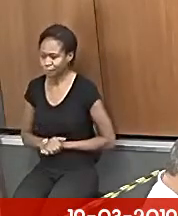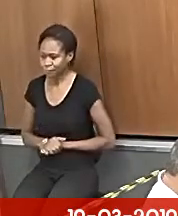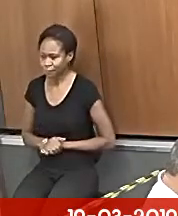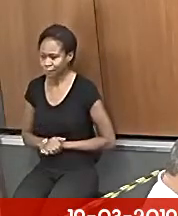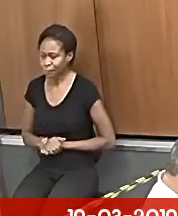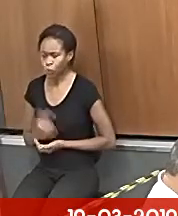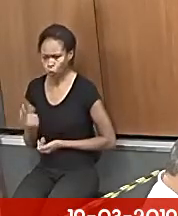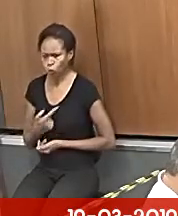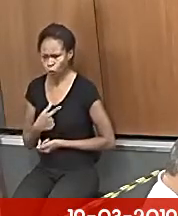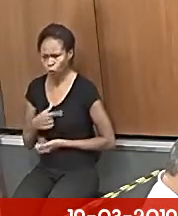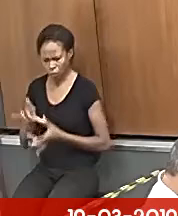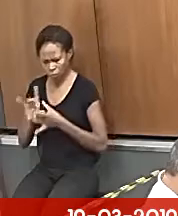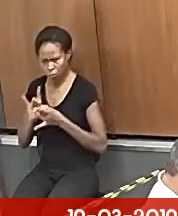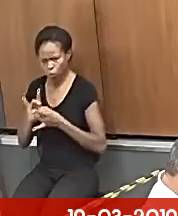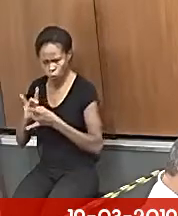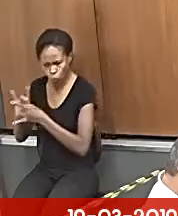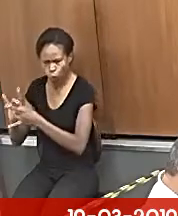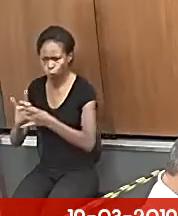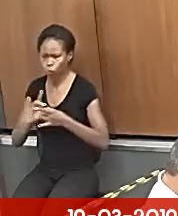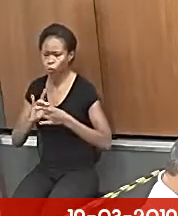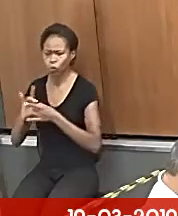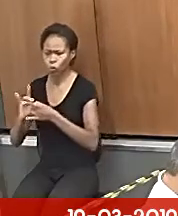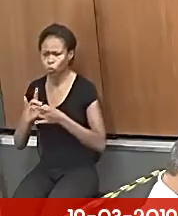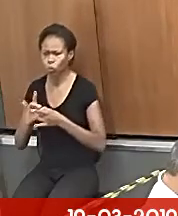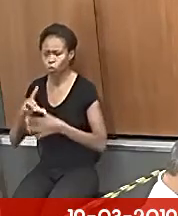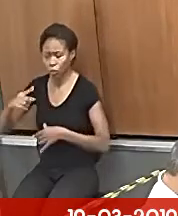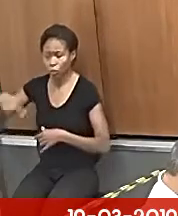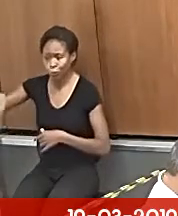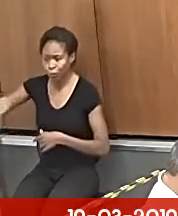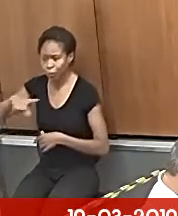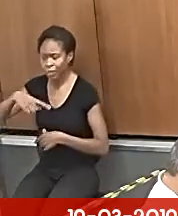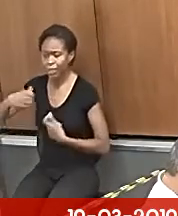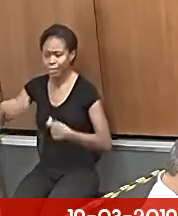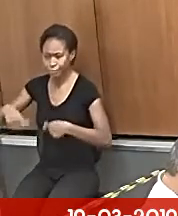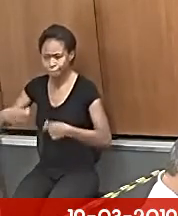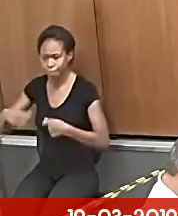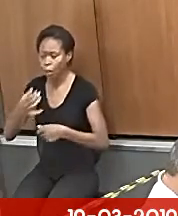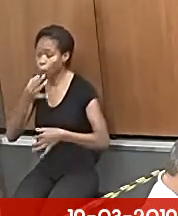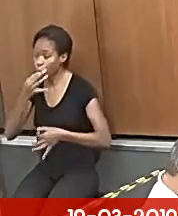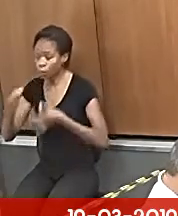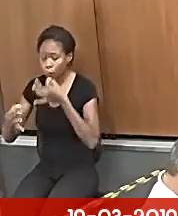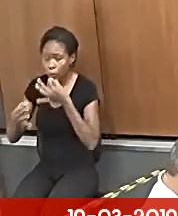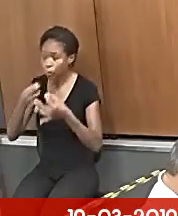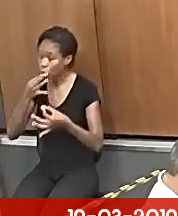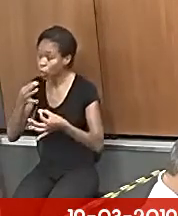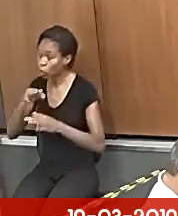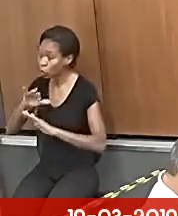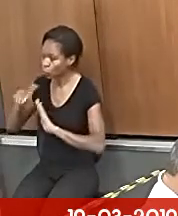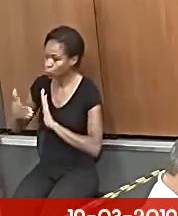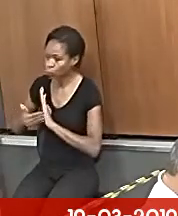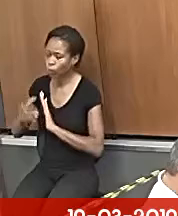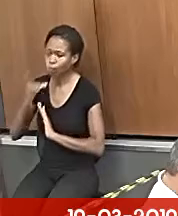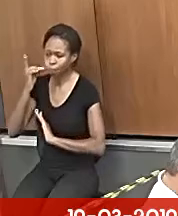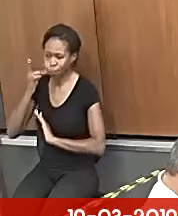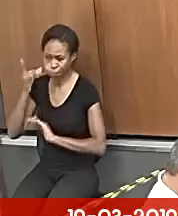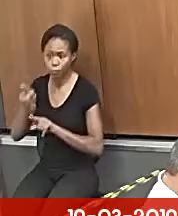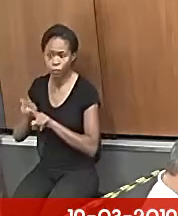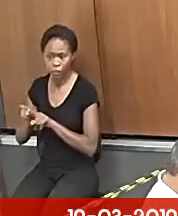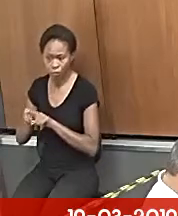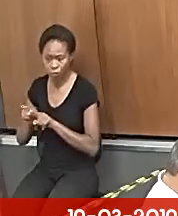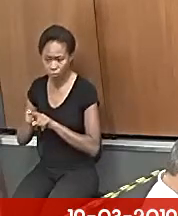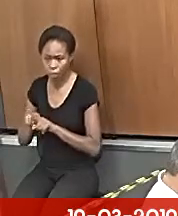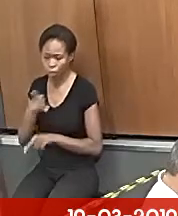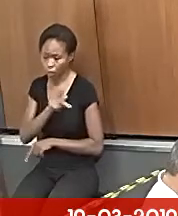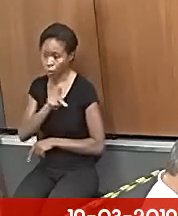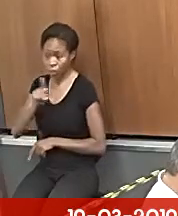nós vamos construir junto com as demandas advindas de vocês e é claro com as opiniões de todos os deputados não vai ser aqui o presidente vai